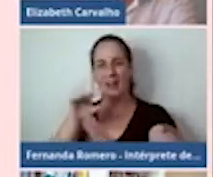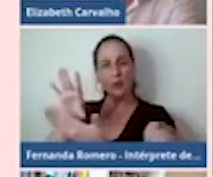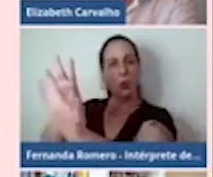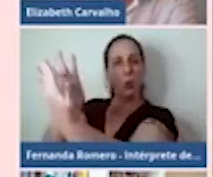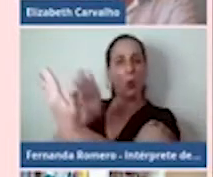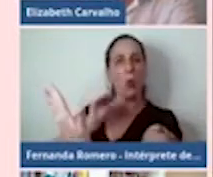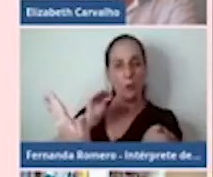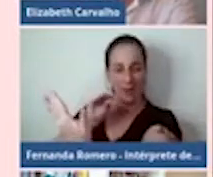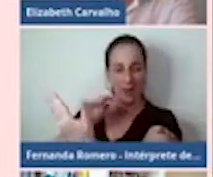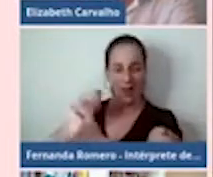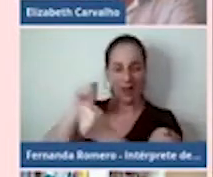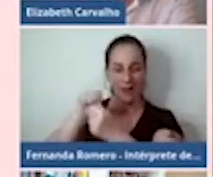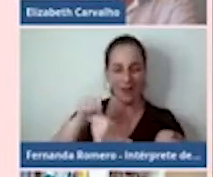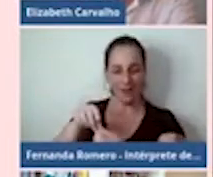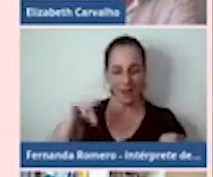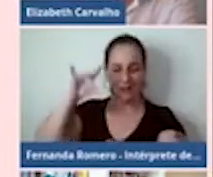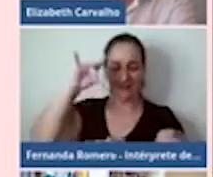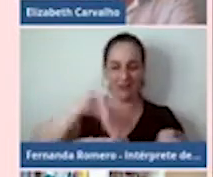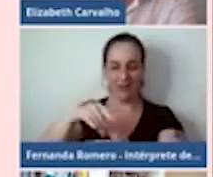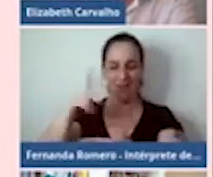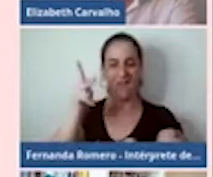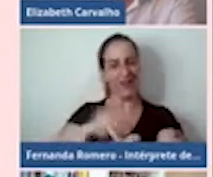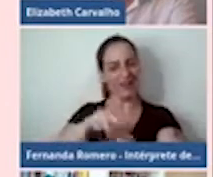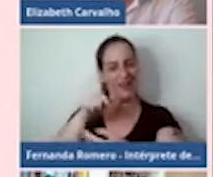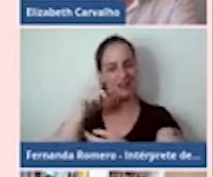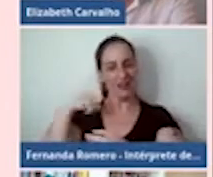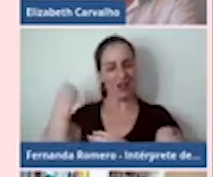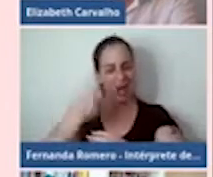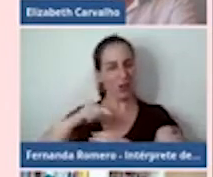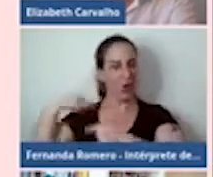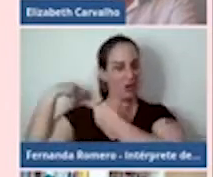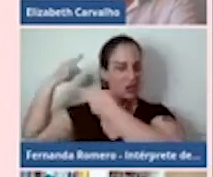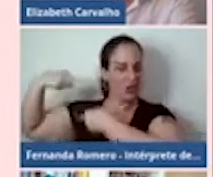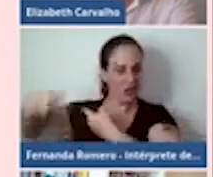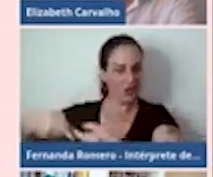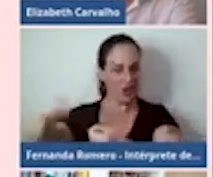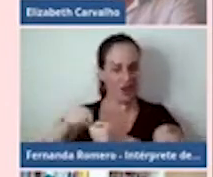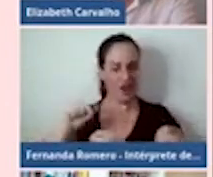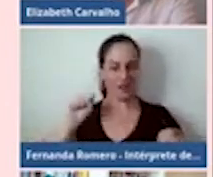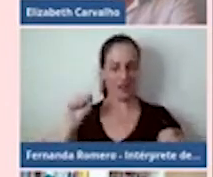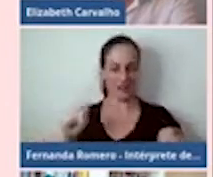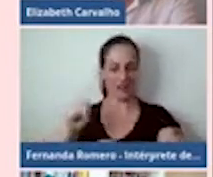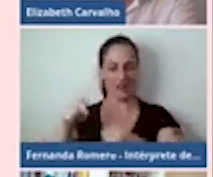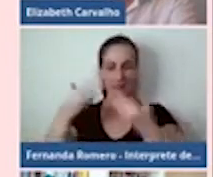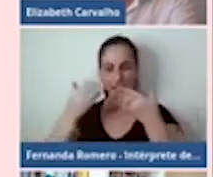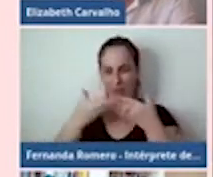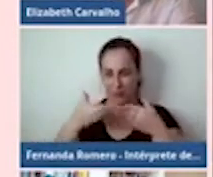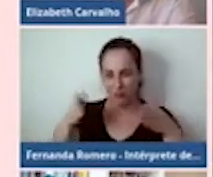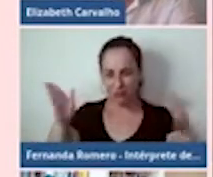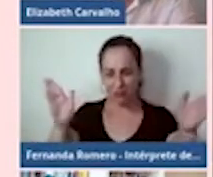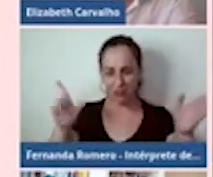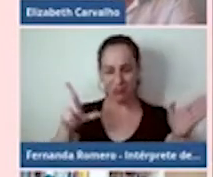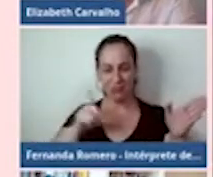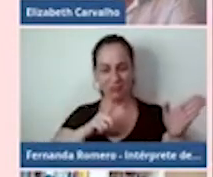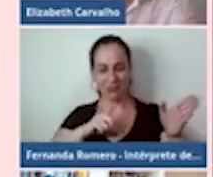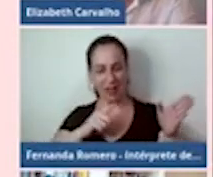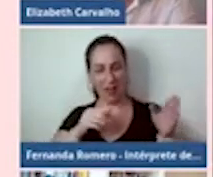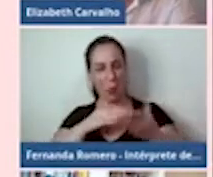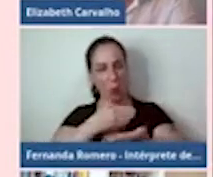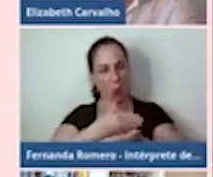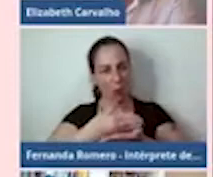realidade. E a nossa geração tem feito muito disso, tem aberto muitos espaços, tem dado os primeiros